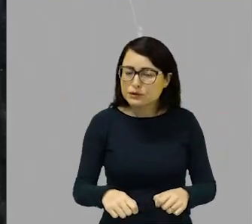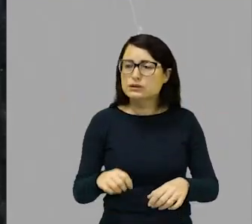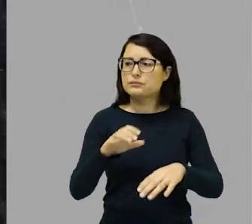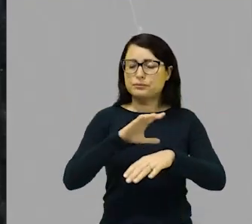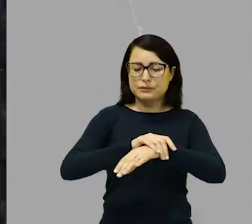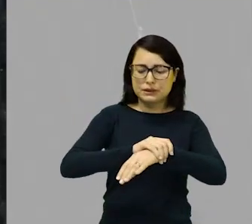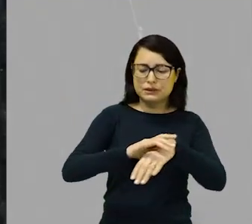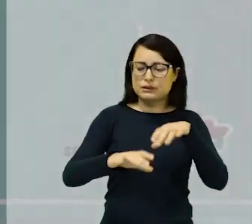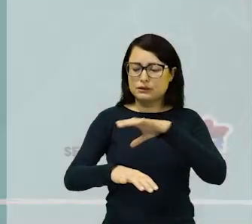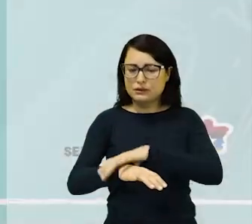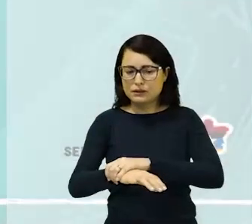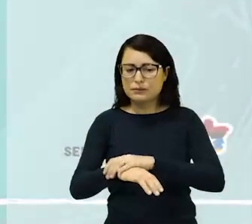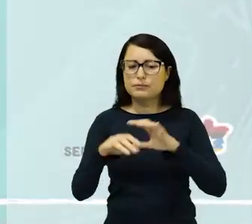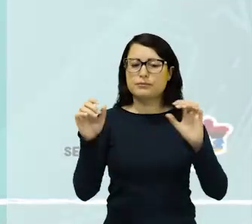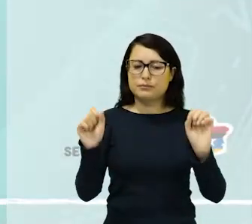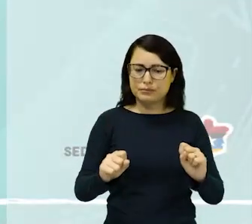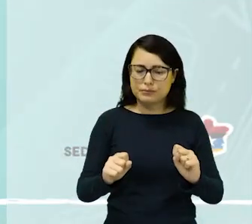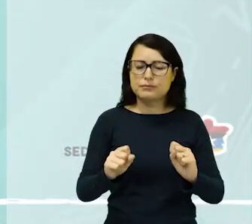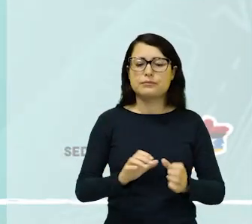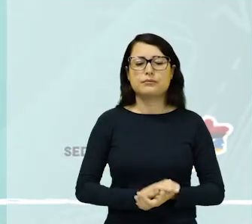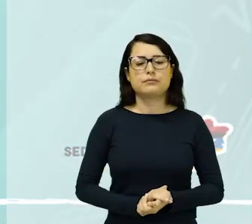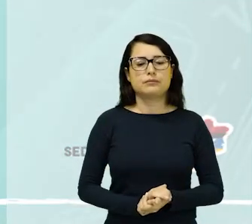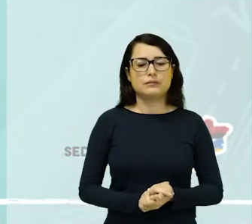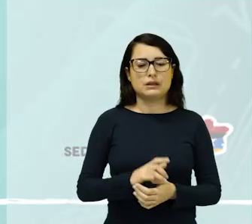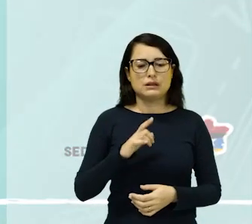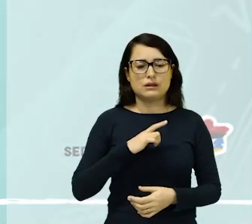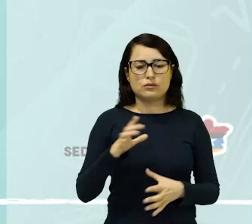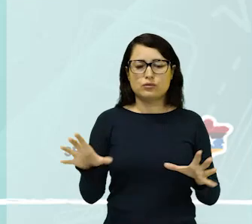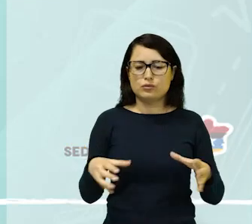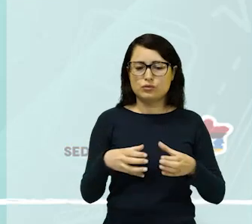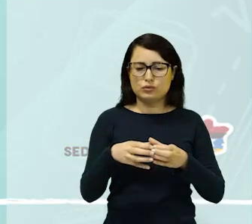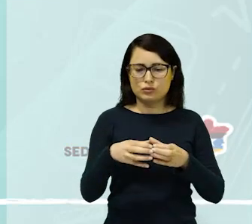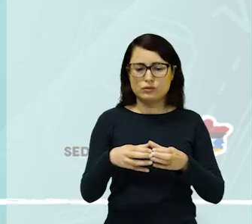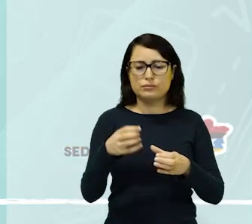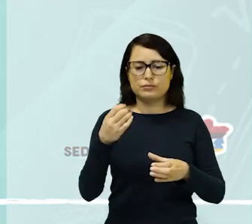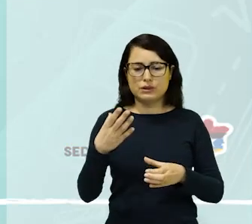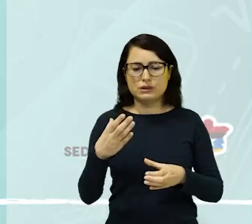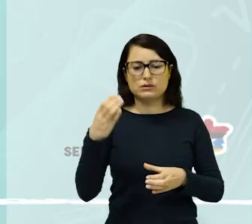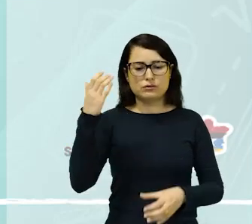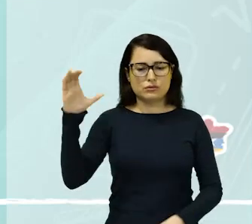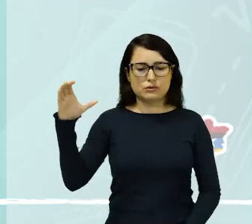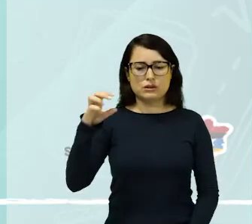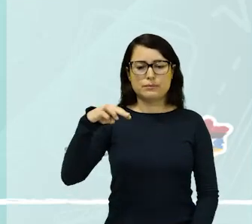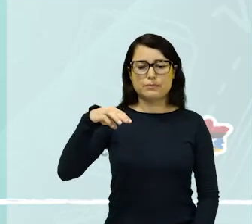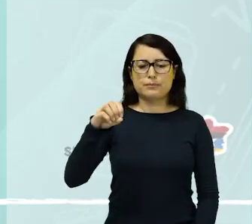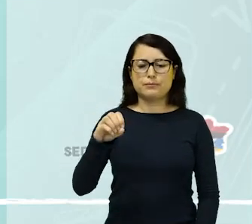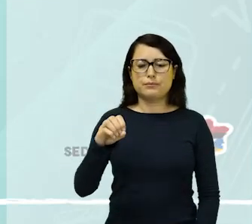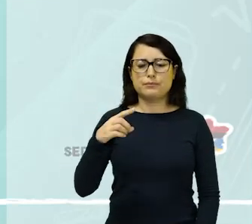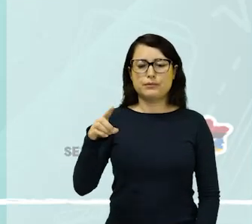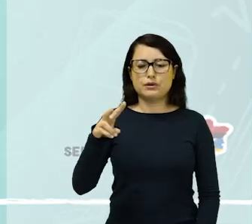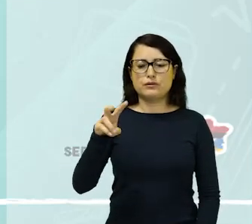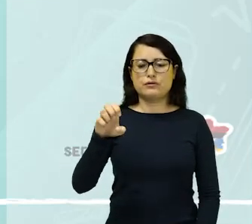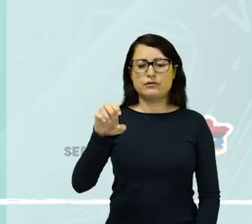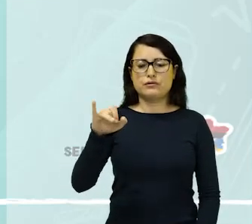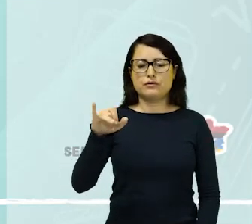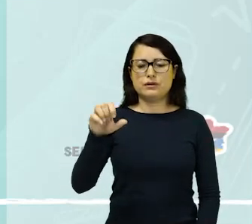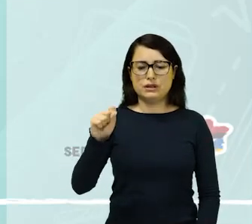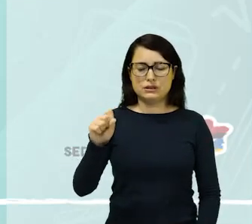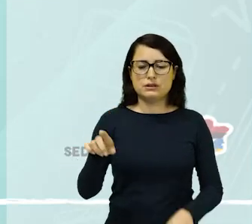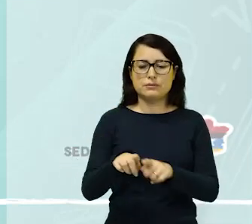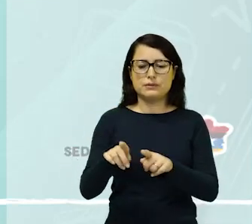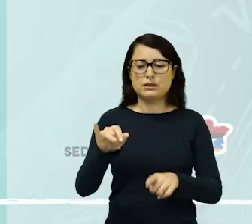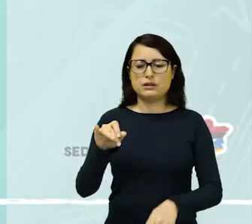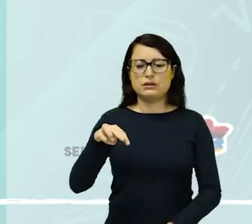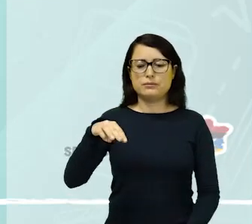pode tocar, é o conjunto de bens culturais móveis e imóveis existentes no país, cuja conservação é